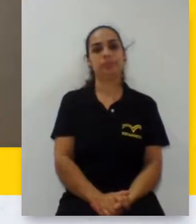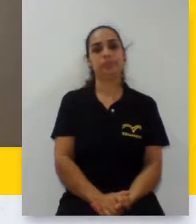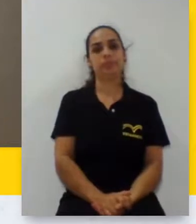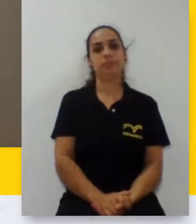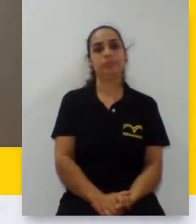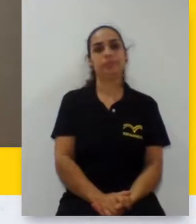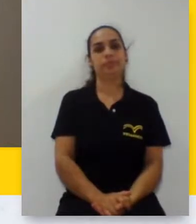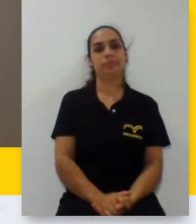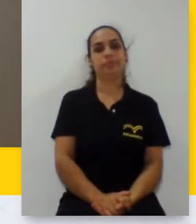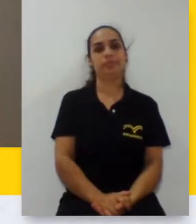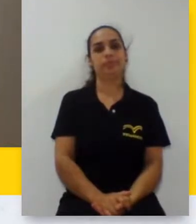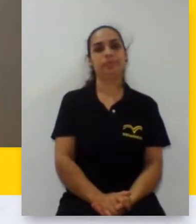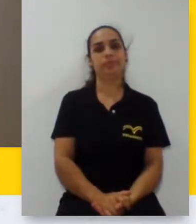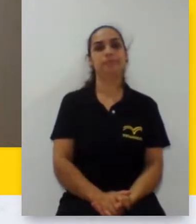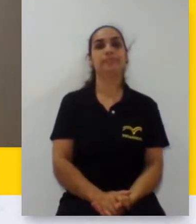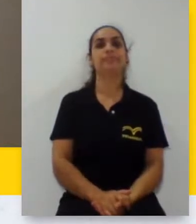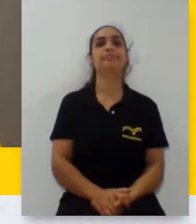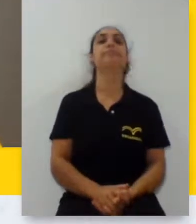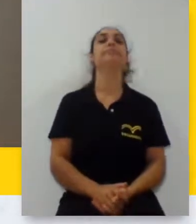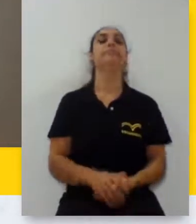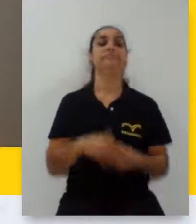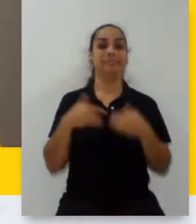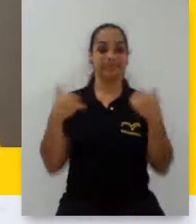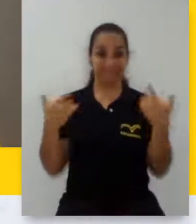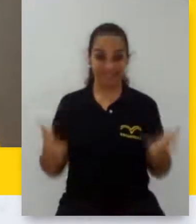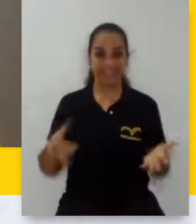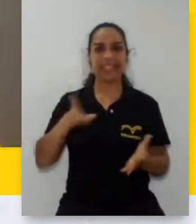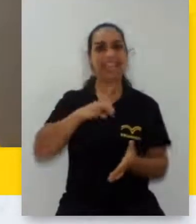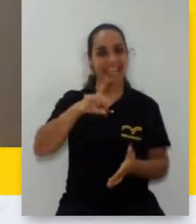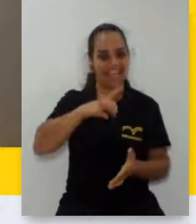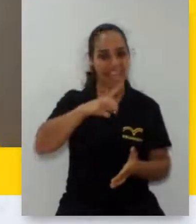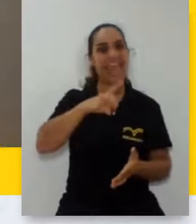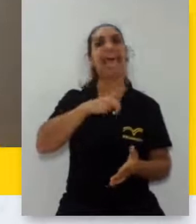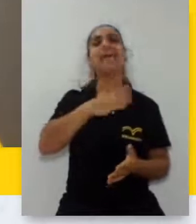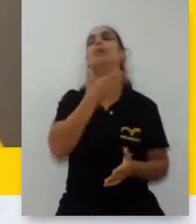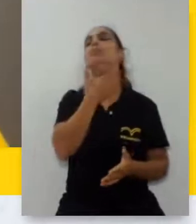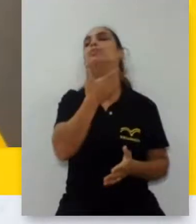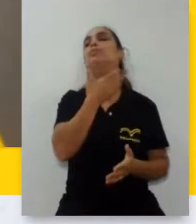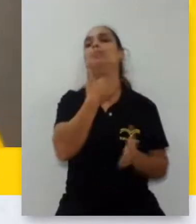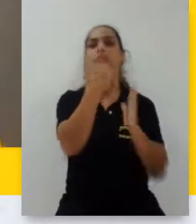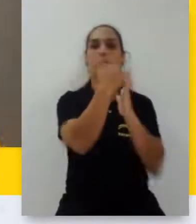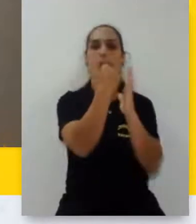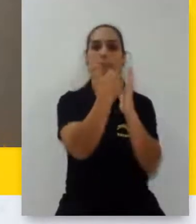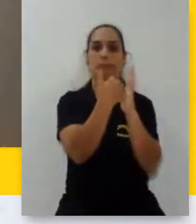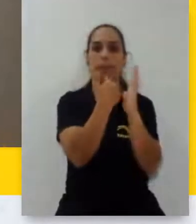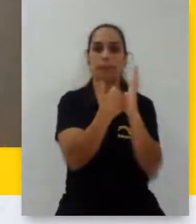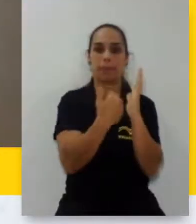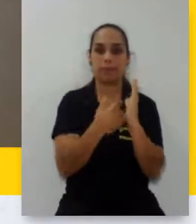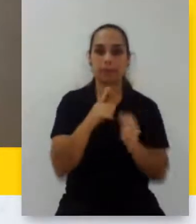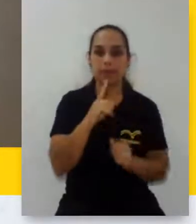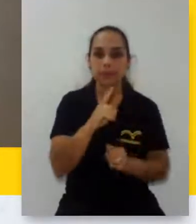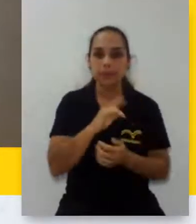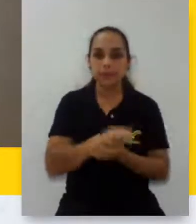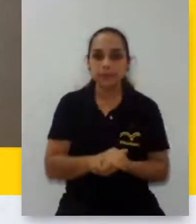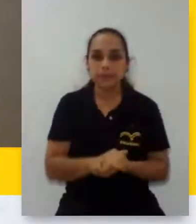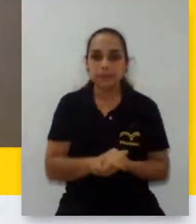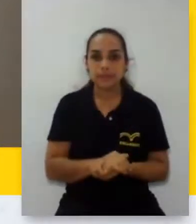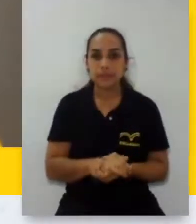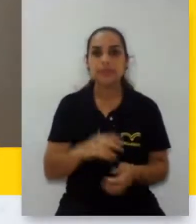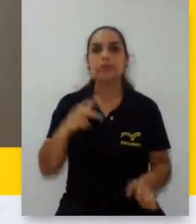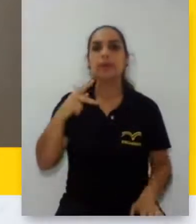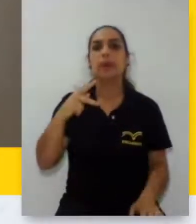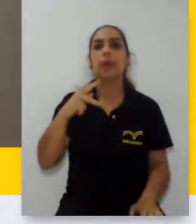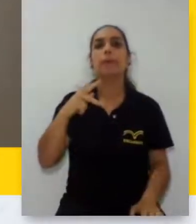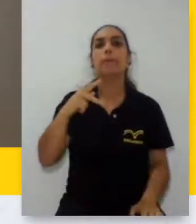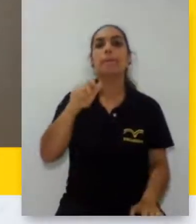Isso. Tem sim, professor. Posso fazer uma pergunta do Paulo César? Professor, por